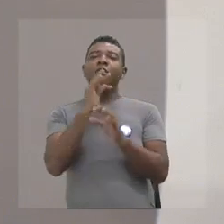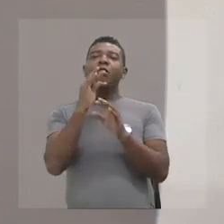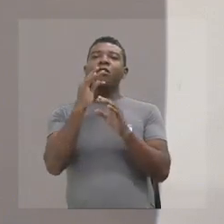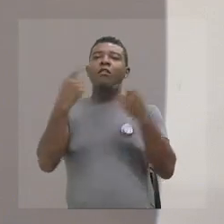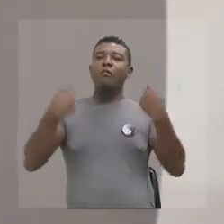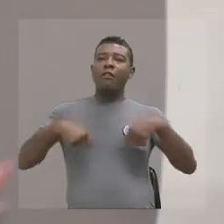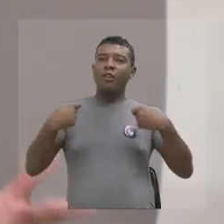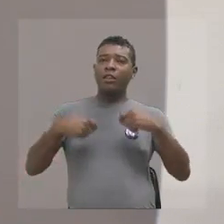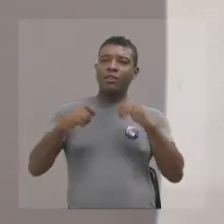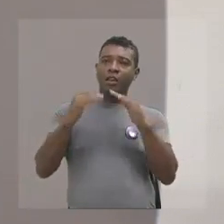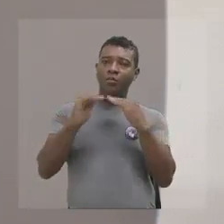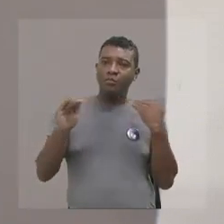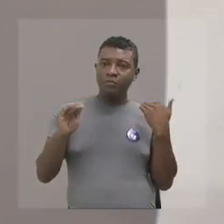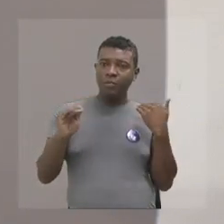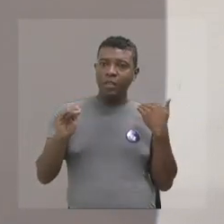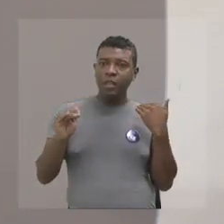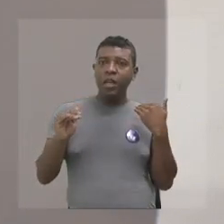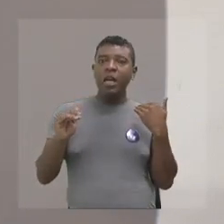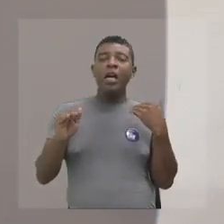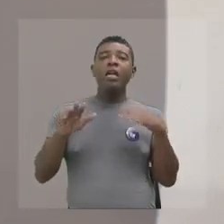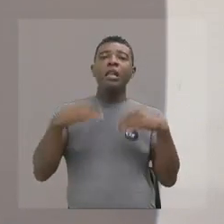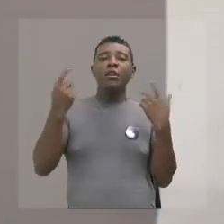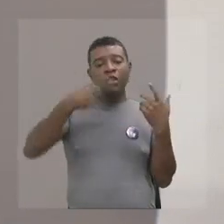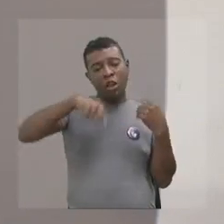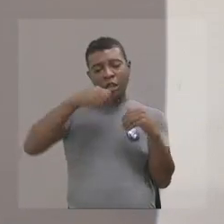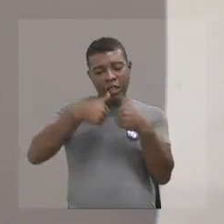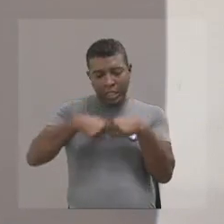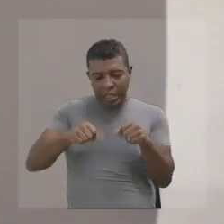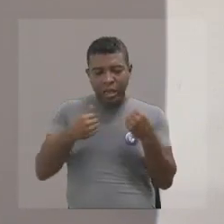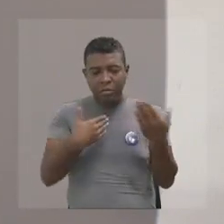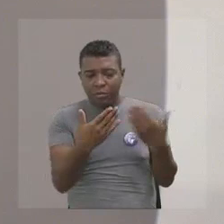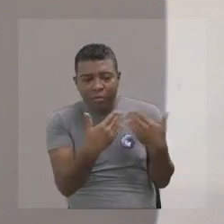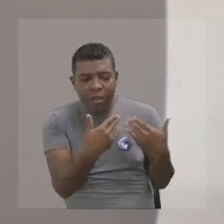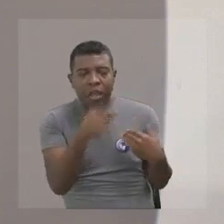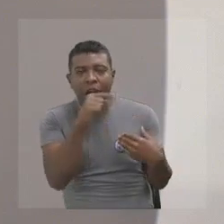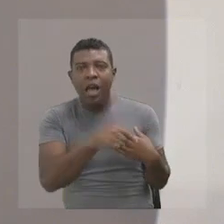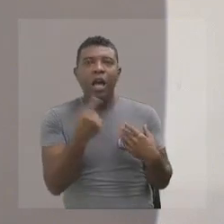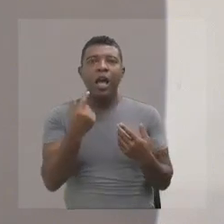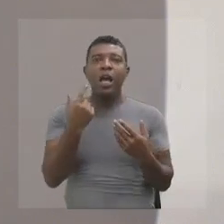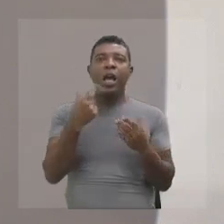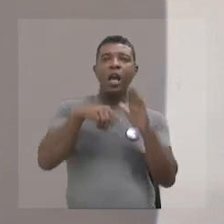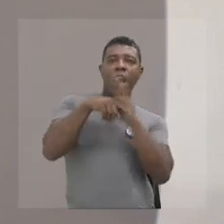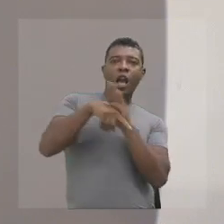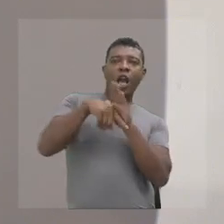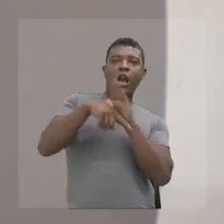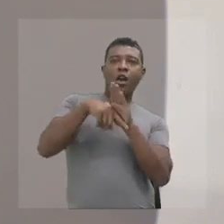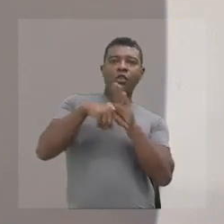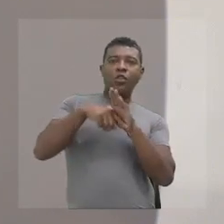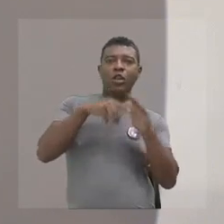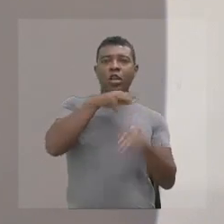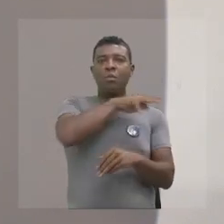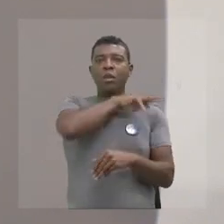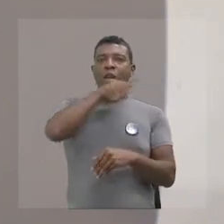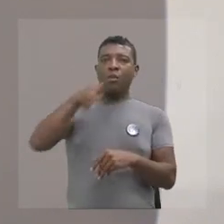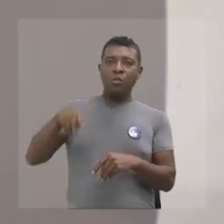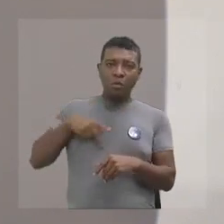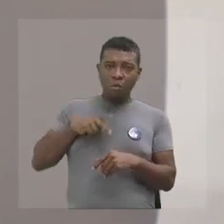estamos dialogando com essa auditoria que o ministério público contratou e nos mandou inclusive 93